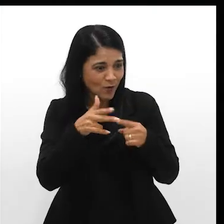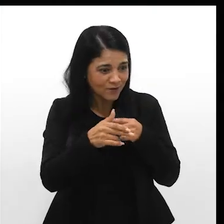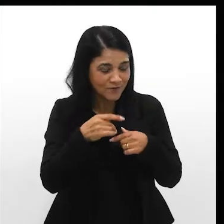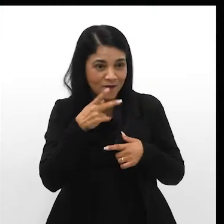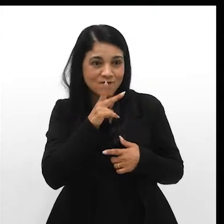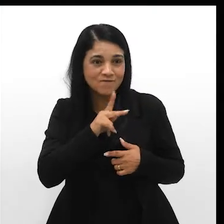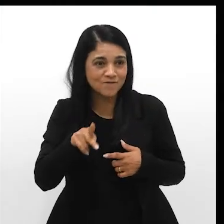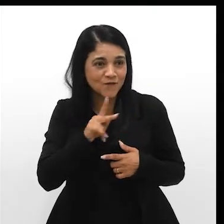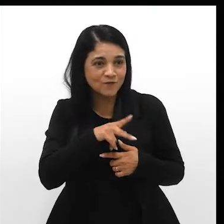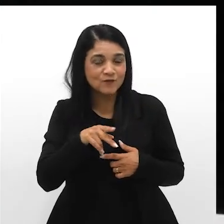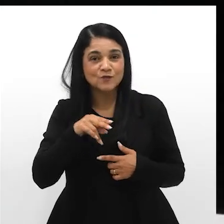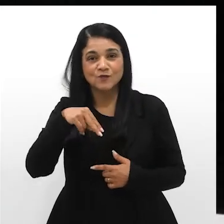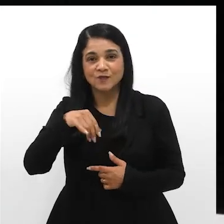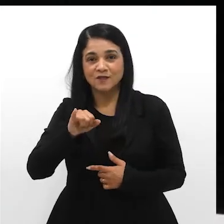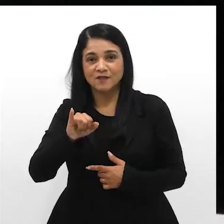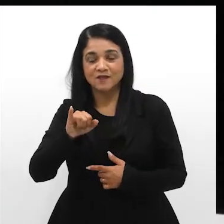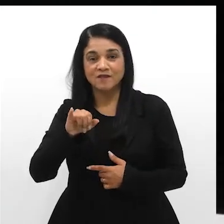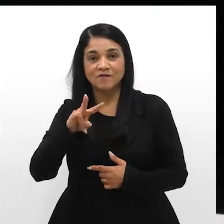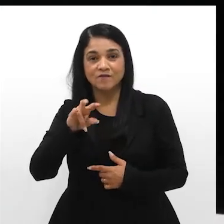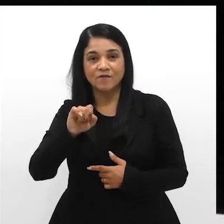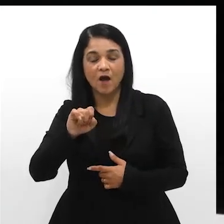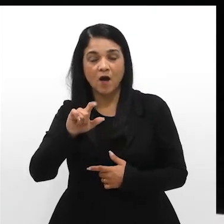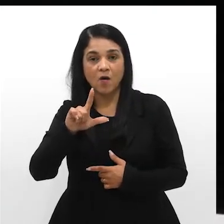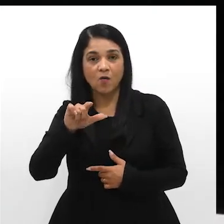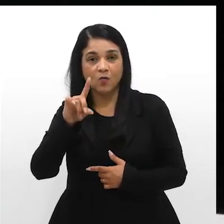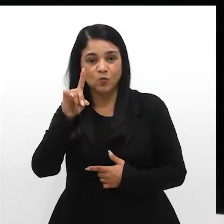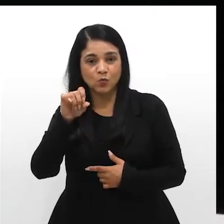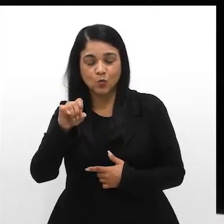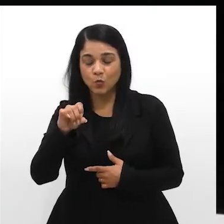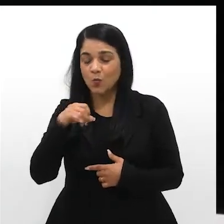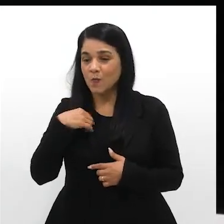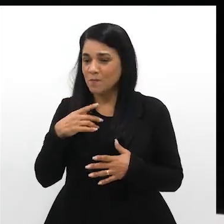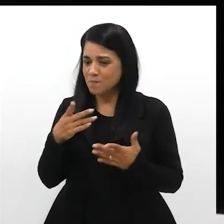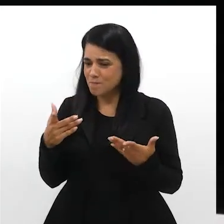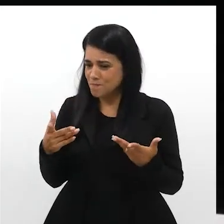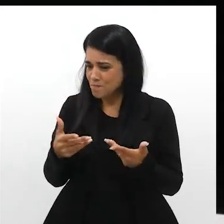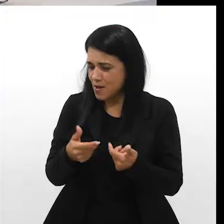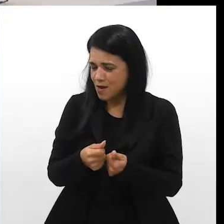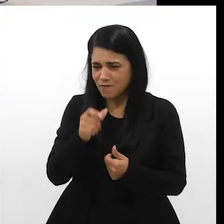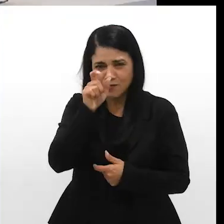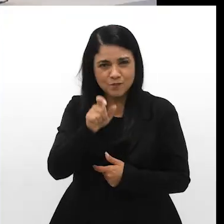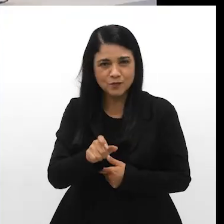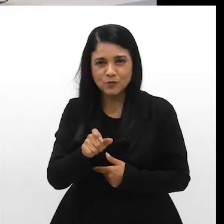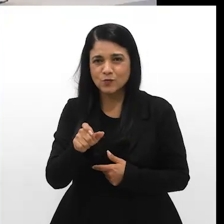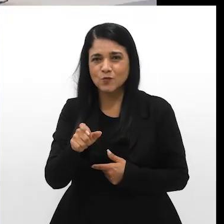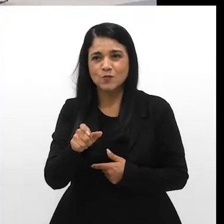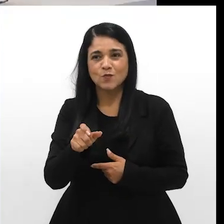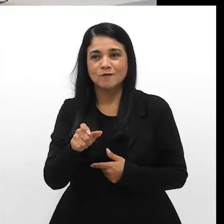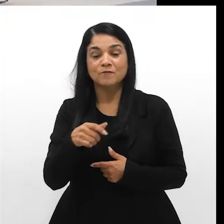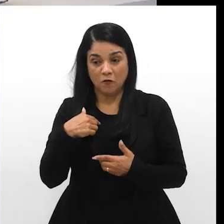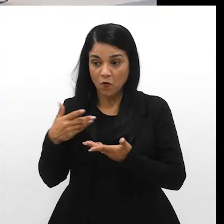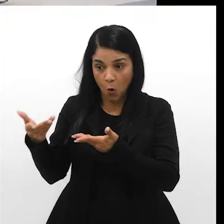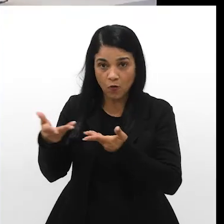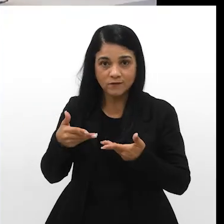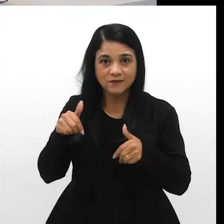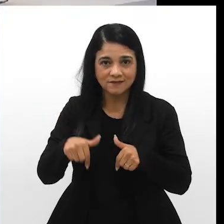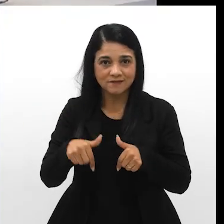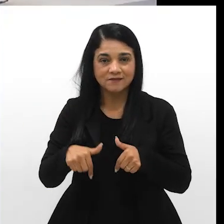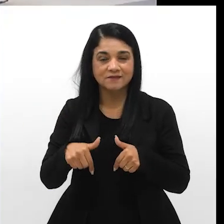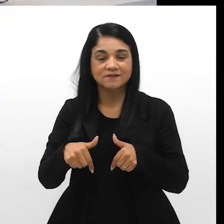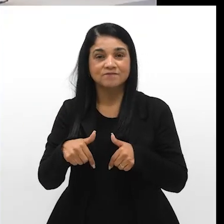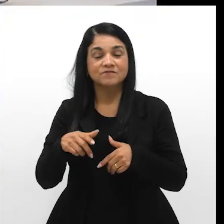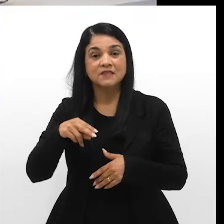professor Nivaldo trabalhou muito comigo, uma pessoa Nossa, não generosa, acredito, muito sério. legal. Nossa, eu vou Aí. até trazê-lo